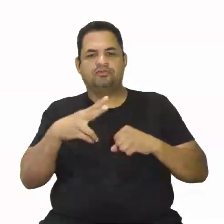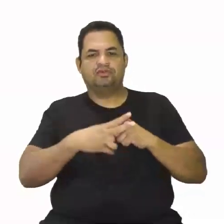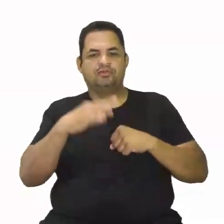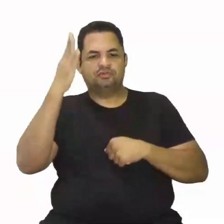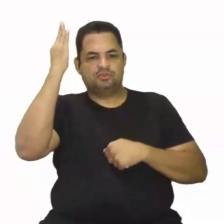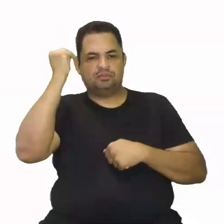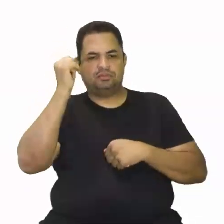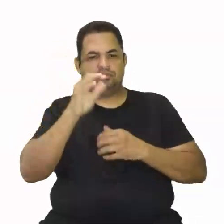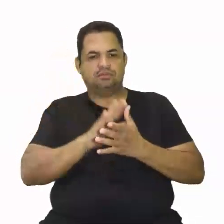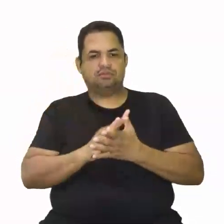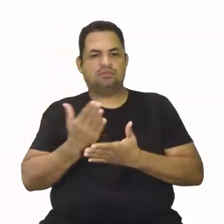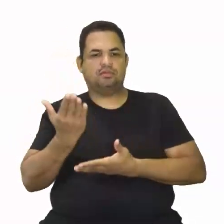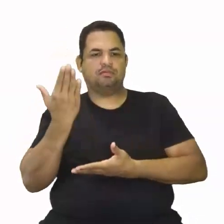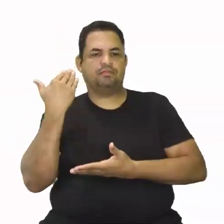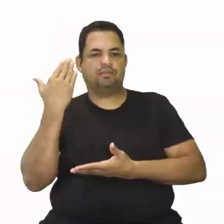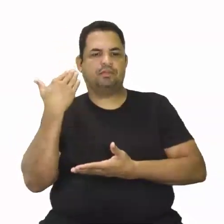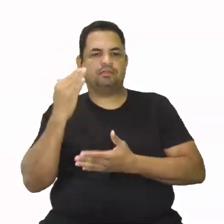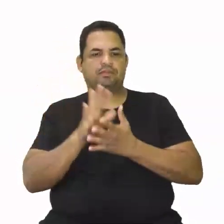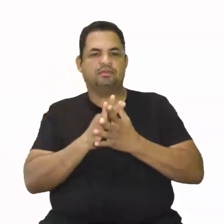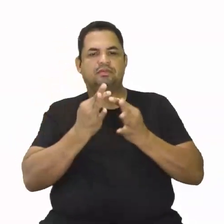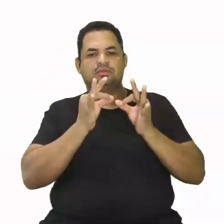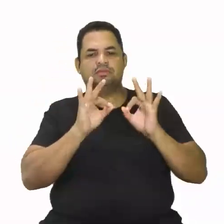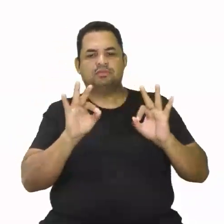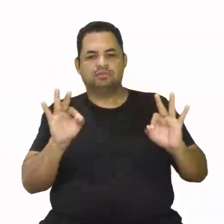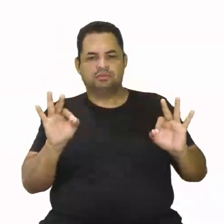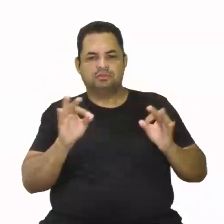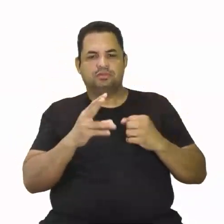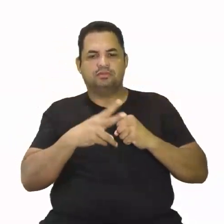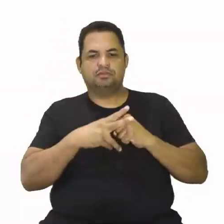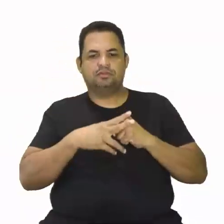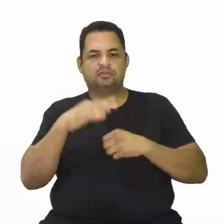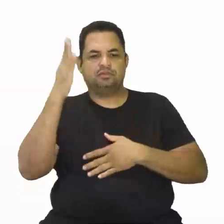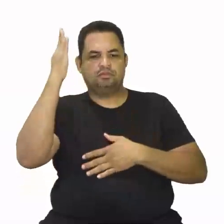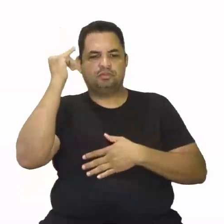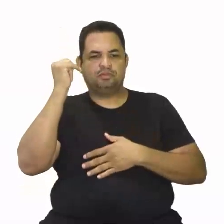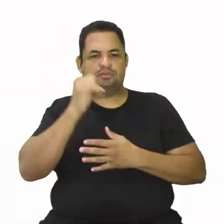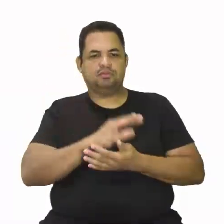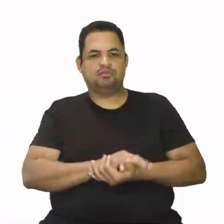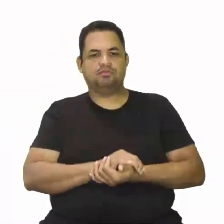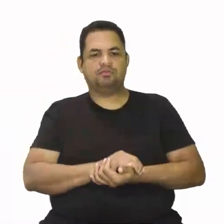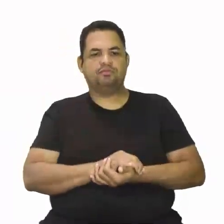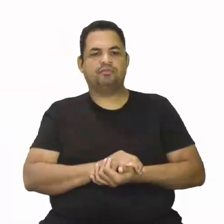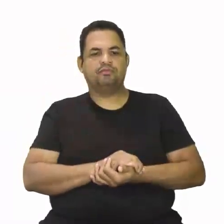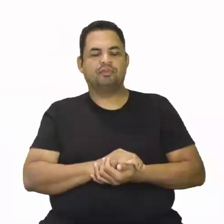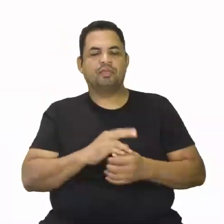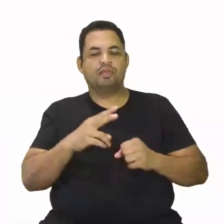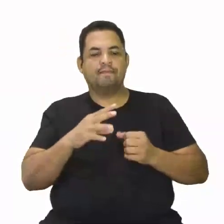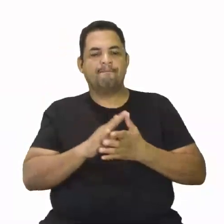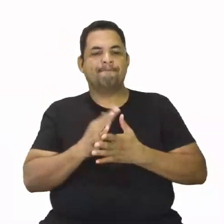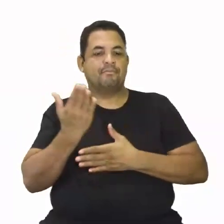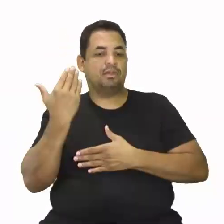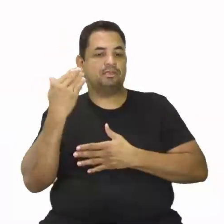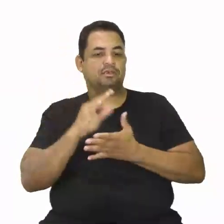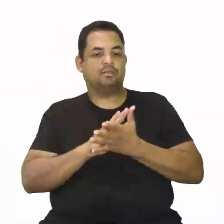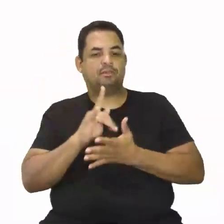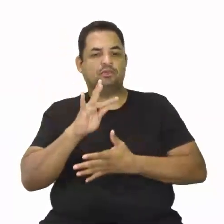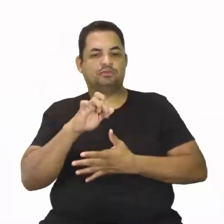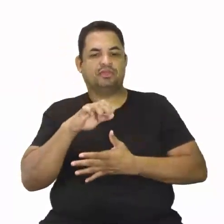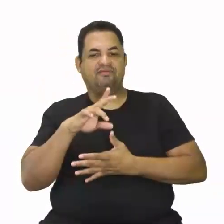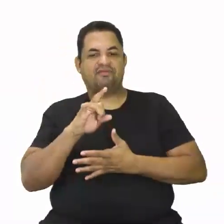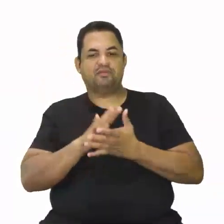ao pretérito perfeito simples do verbo saber, pretérito plusquamperfeito